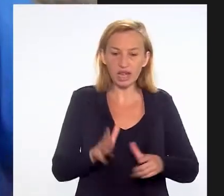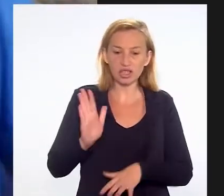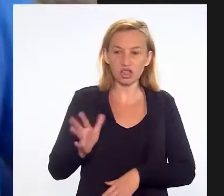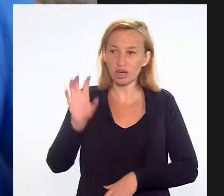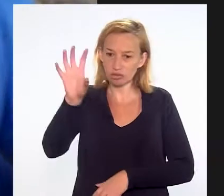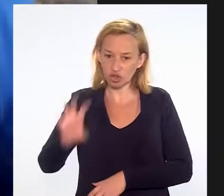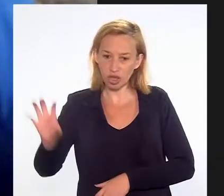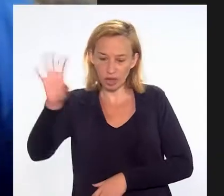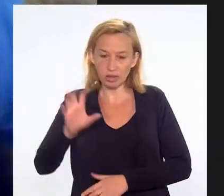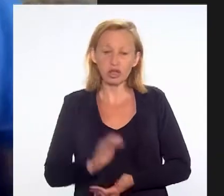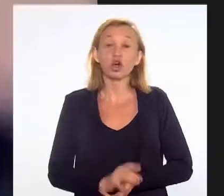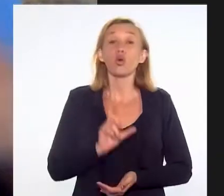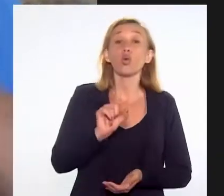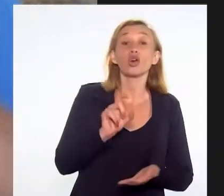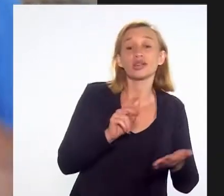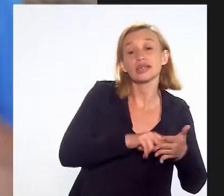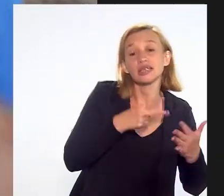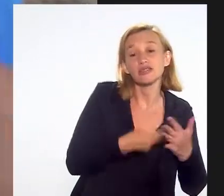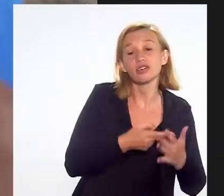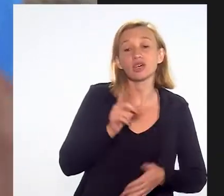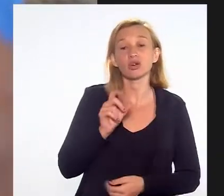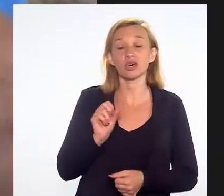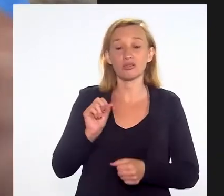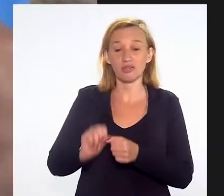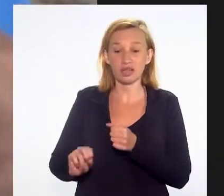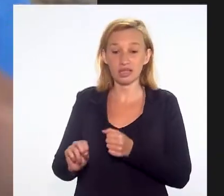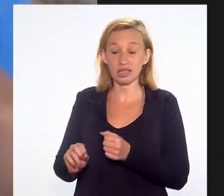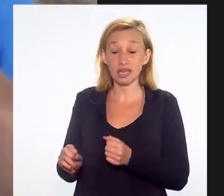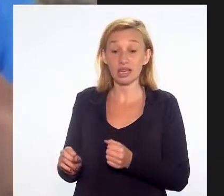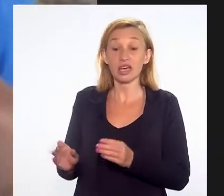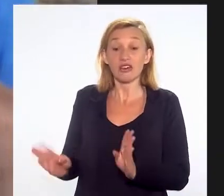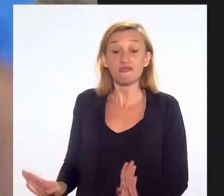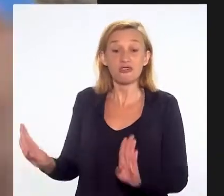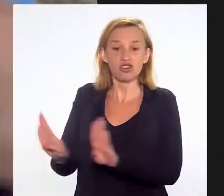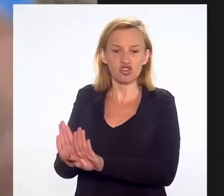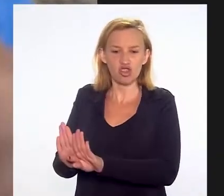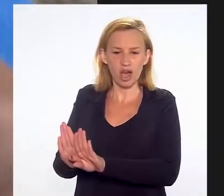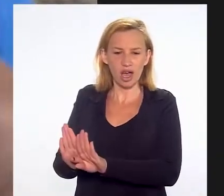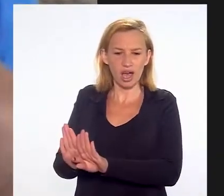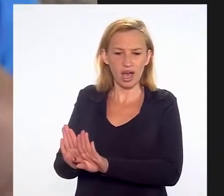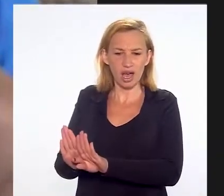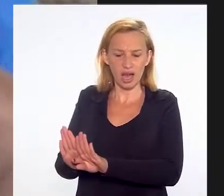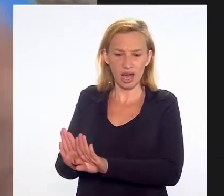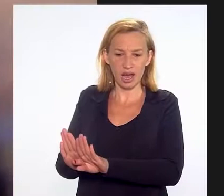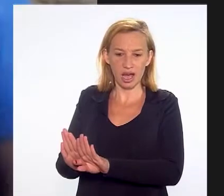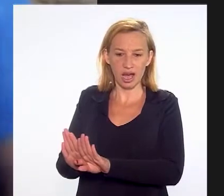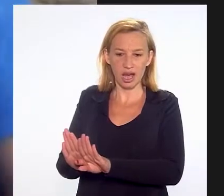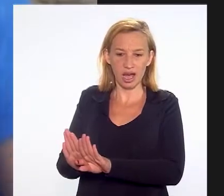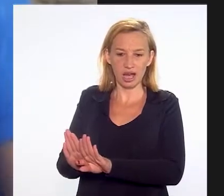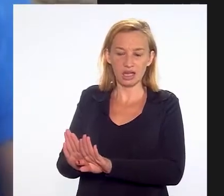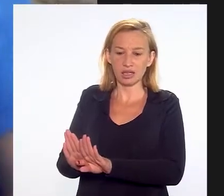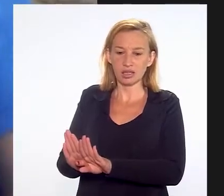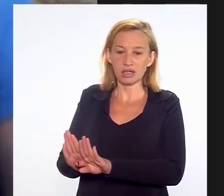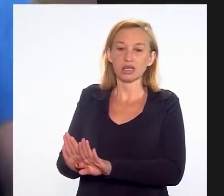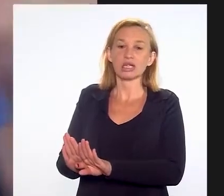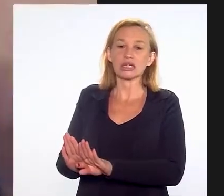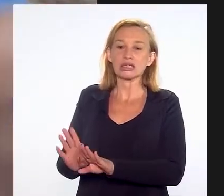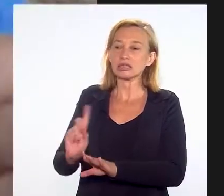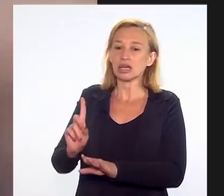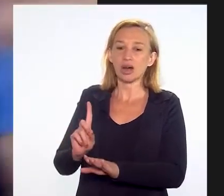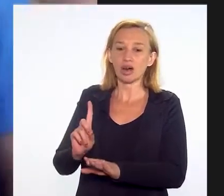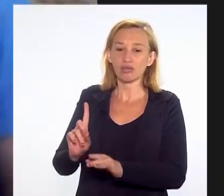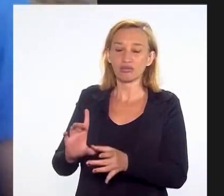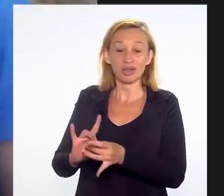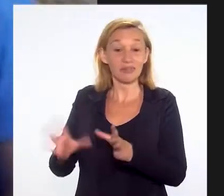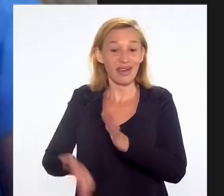alguns outros estados, o que significa que aquilo que deveria ser feito, fechar barreiras interestaduais, fazer